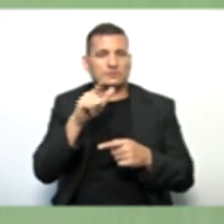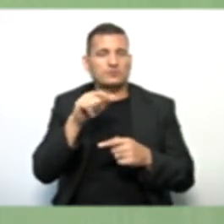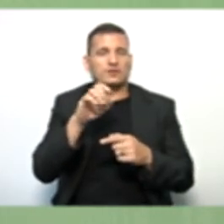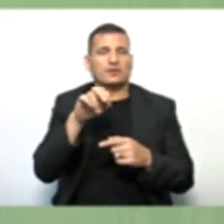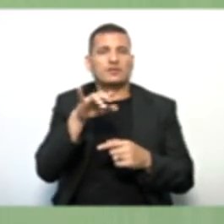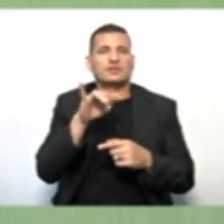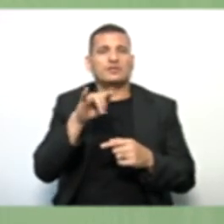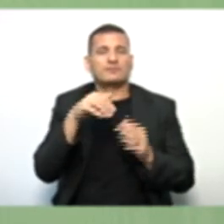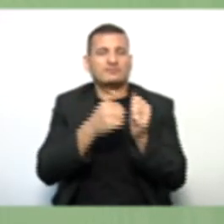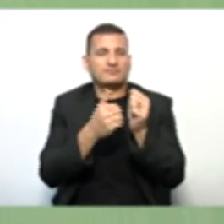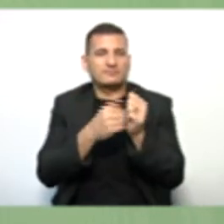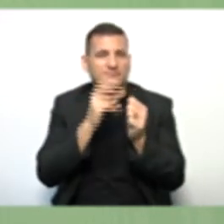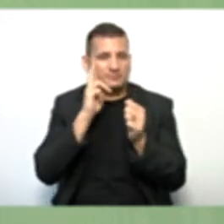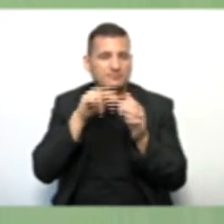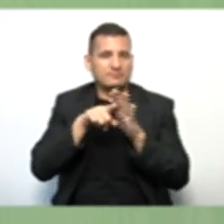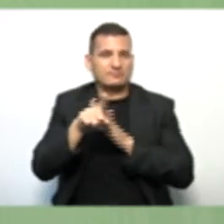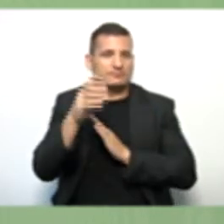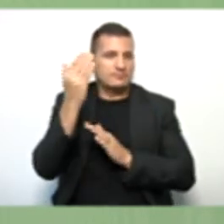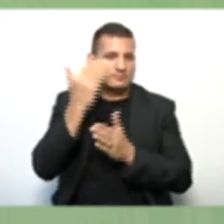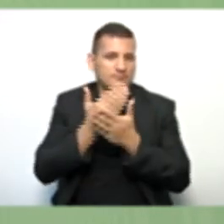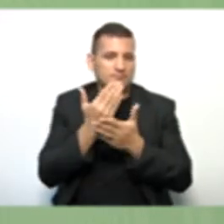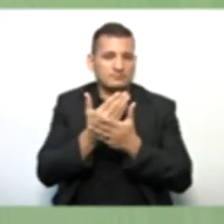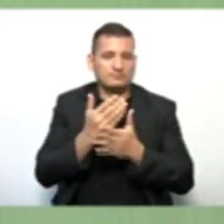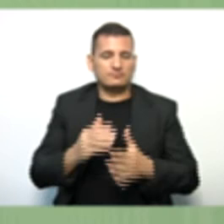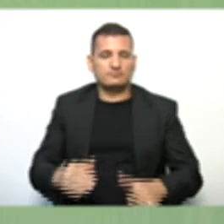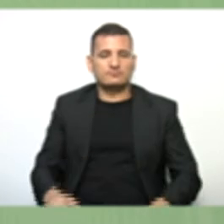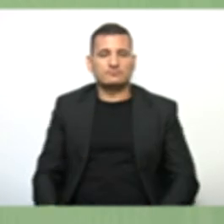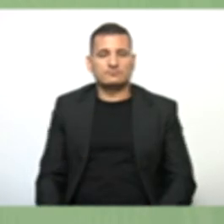muito rápido, mais rápido do que eu esperava.